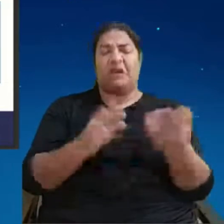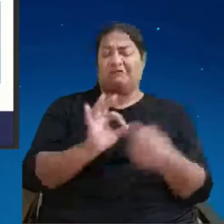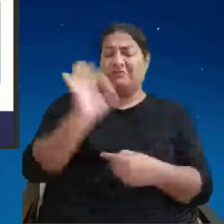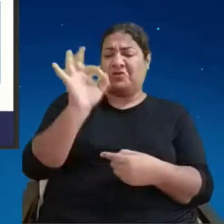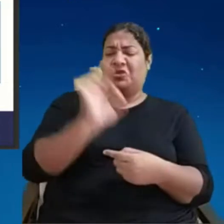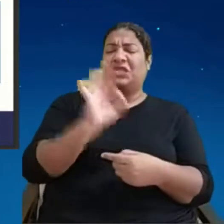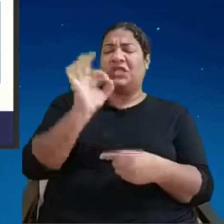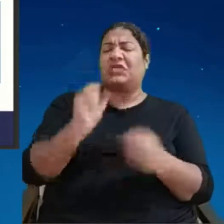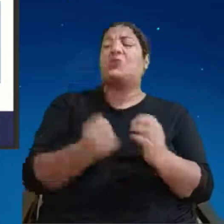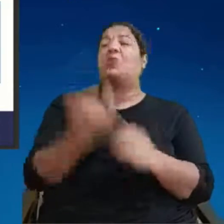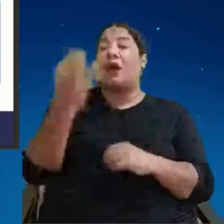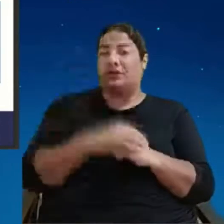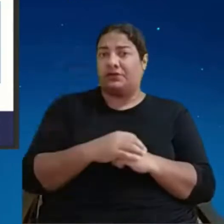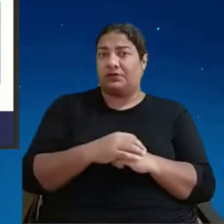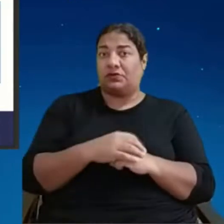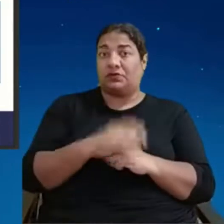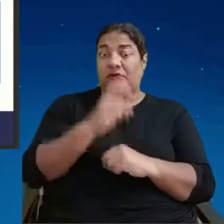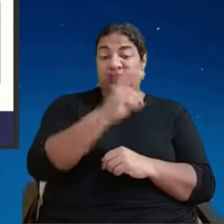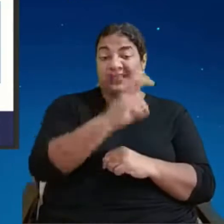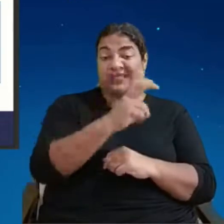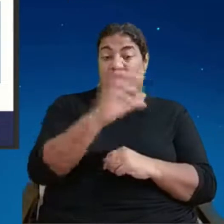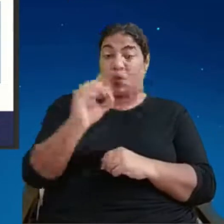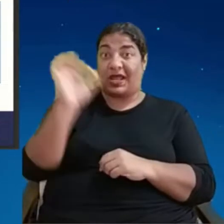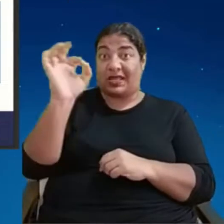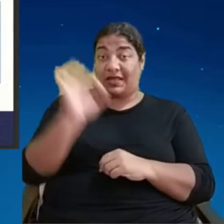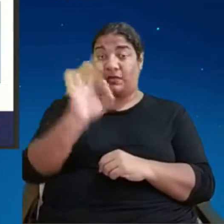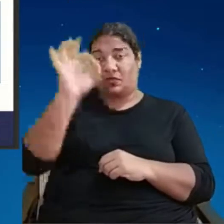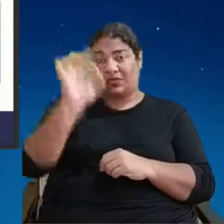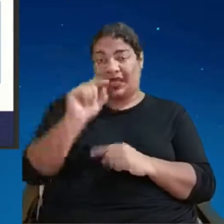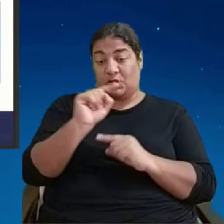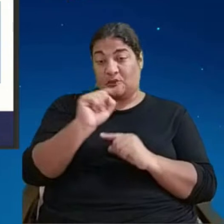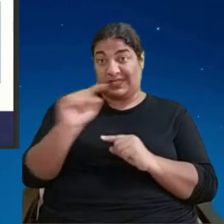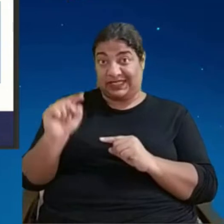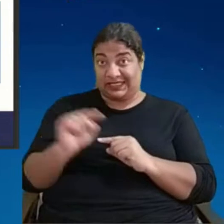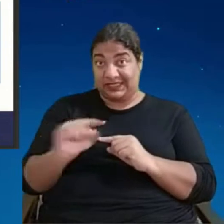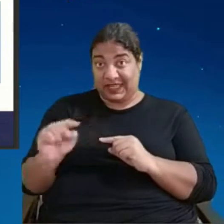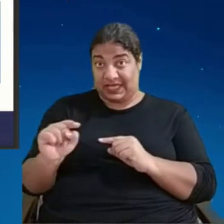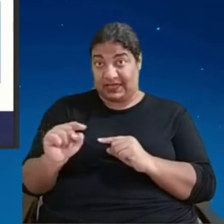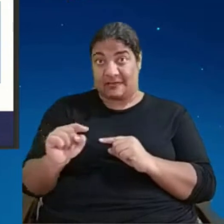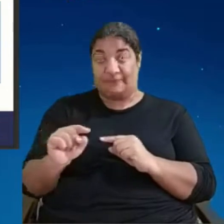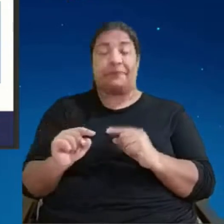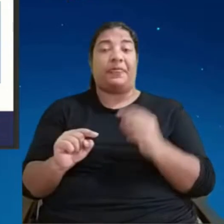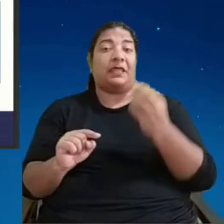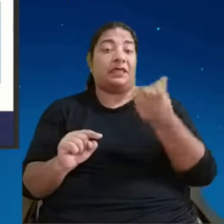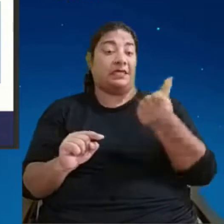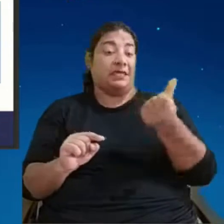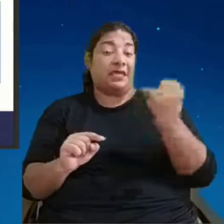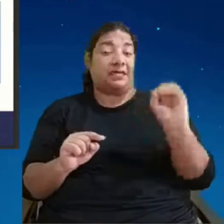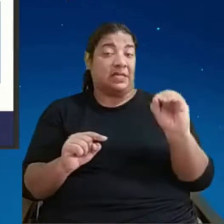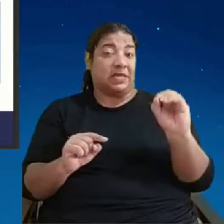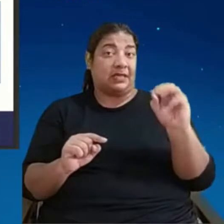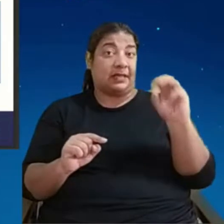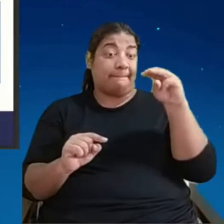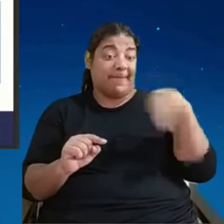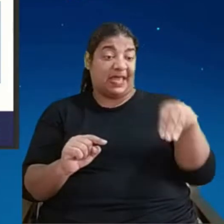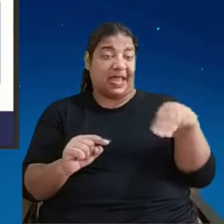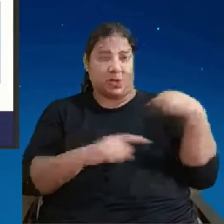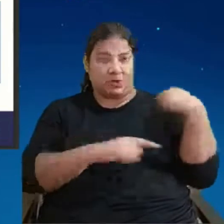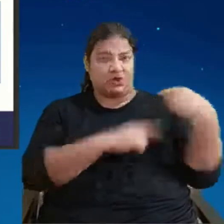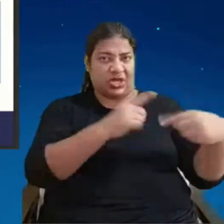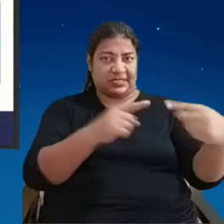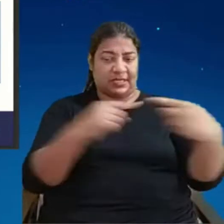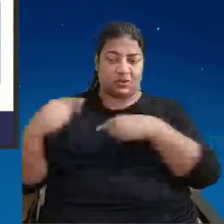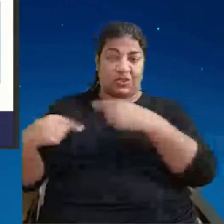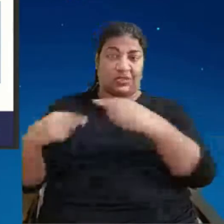50% de geração Z e 60% de milênios, aí vai dar 110? Não. São muito mais da